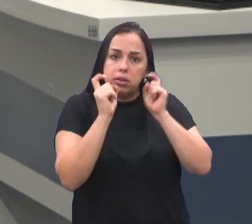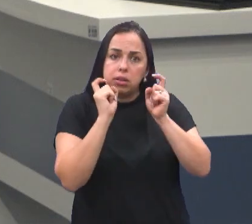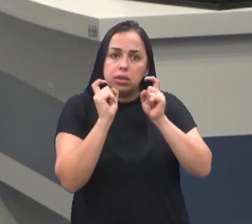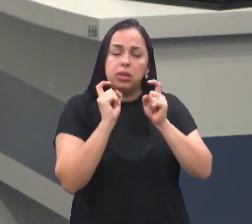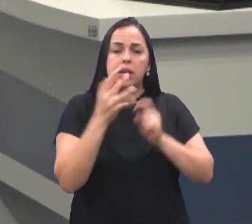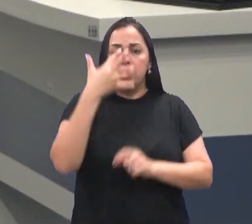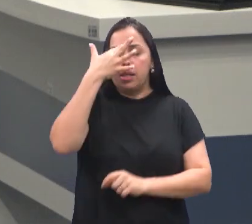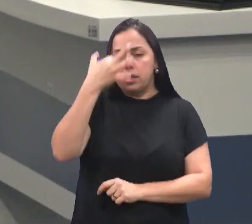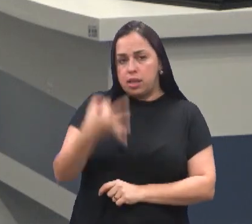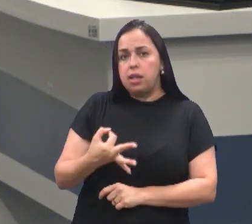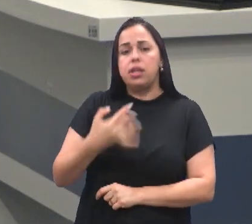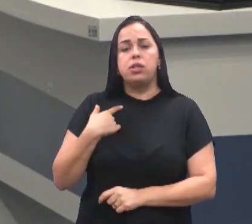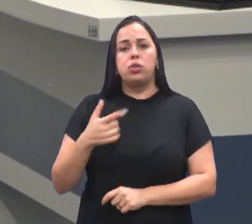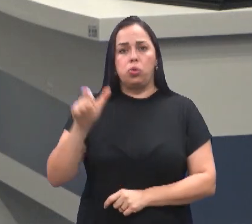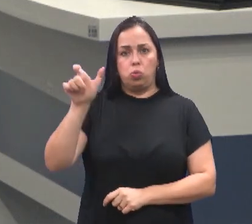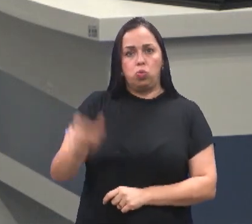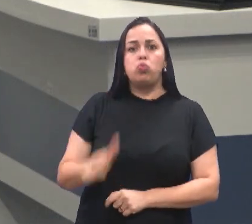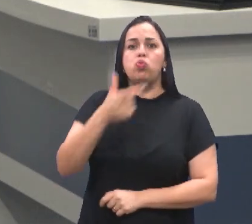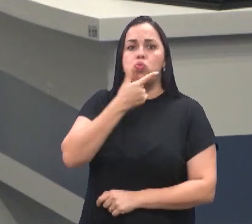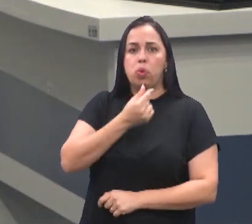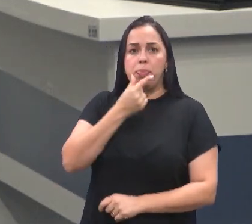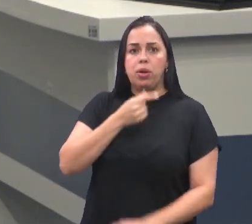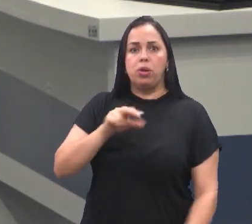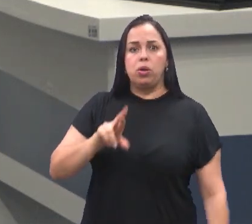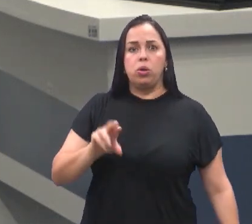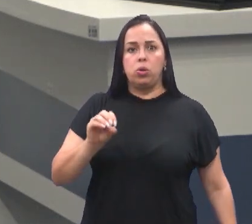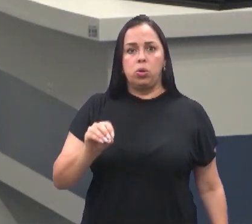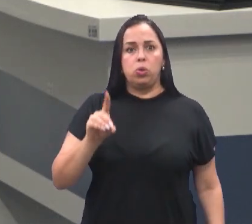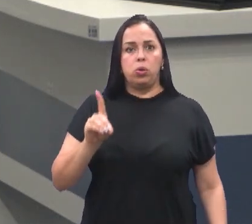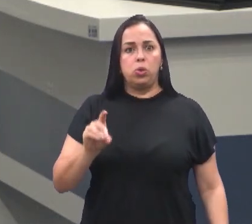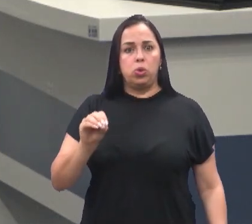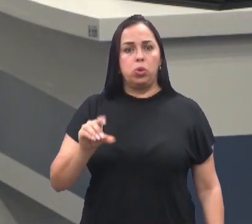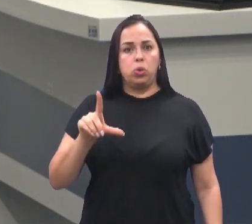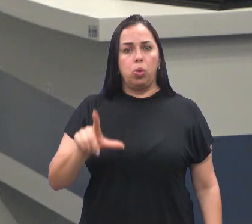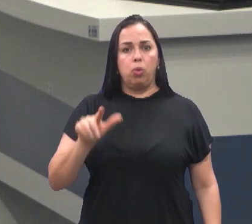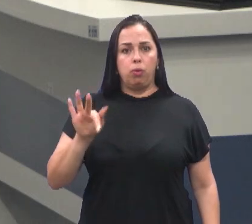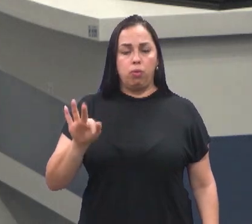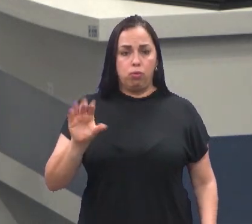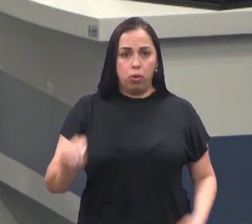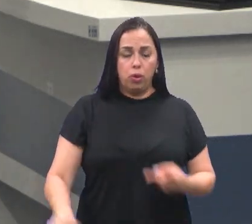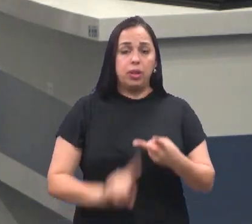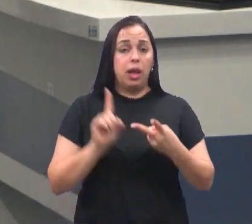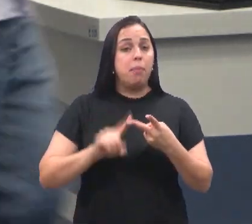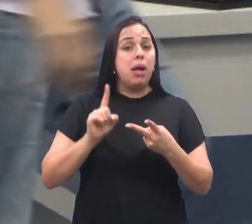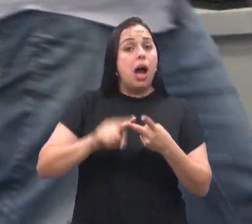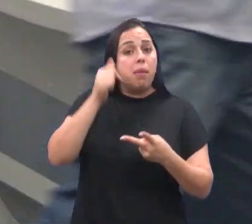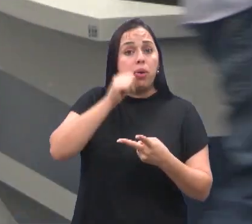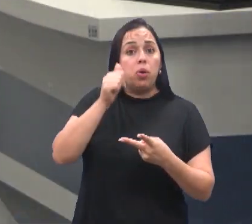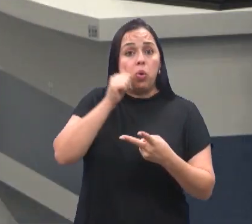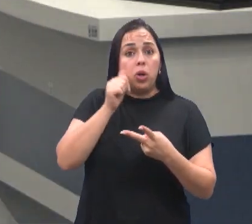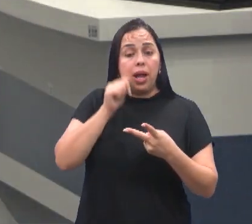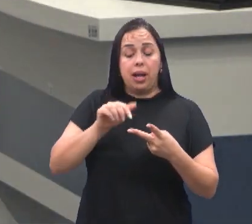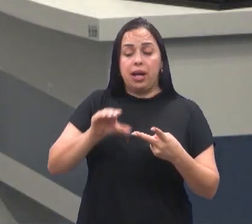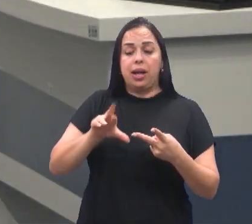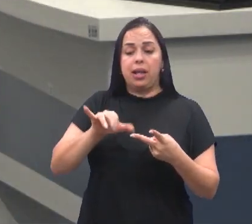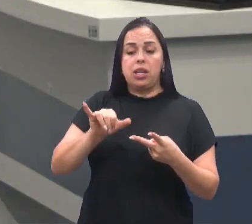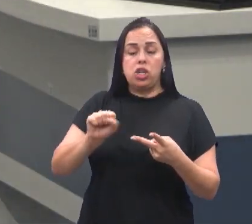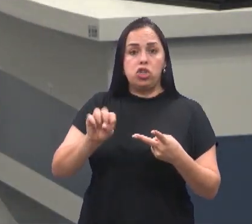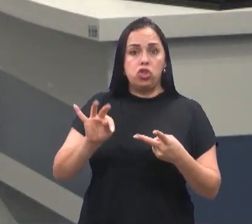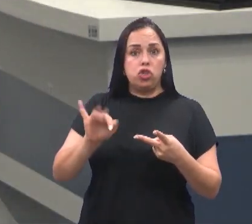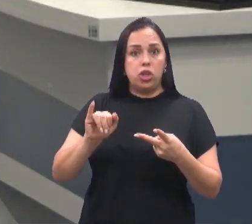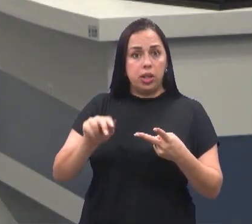só o senhor Rodolfo, mas a Cristina vão vir aqui, inclusive para discutir o depoimento deles